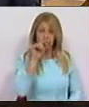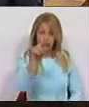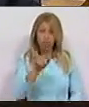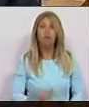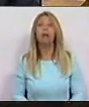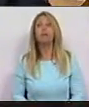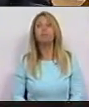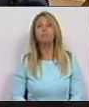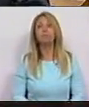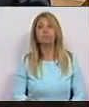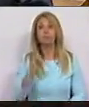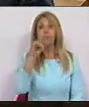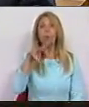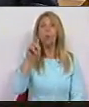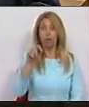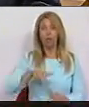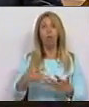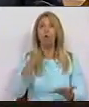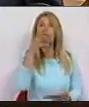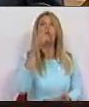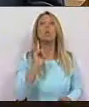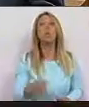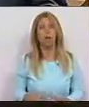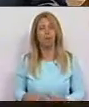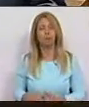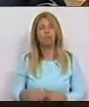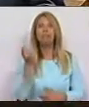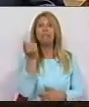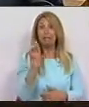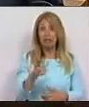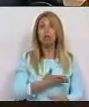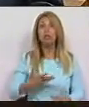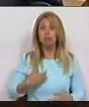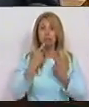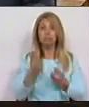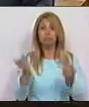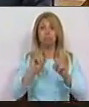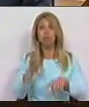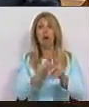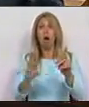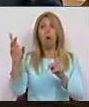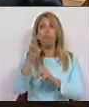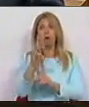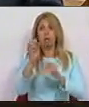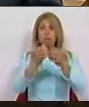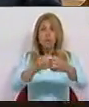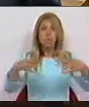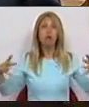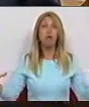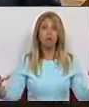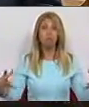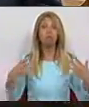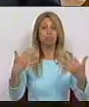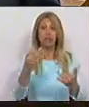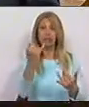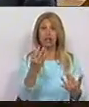mas vou-lhe relembrar que o INE diz hoje é que a taxa de desemprego voltou a aumentar pelo segundo trimestre consecutivo,